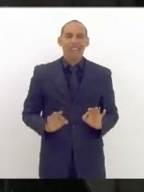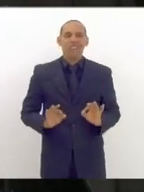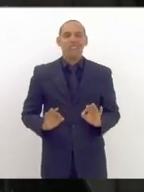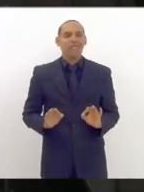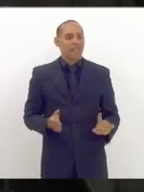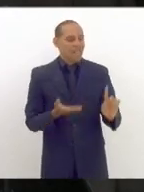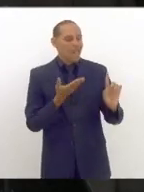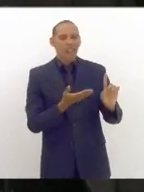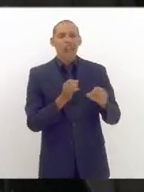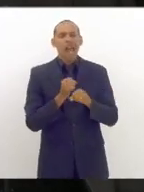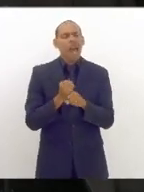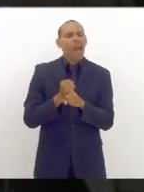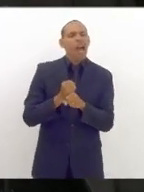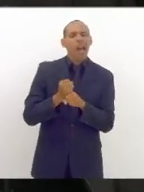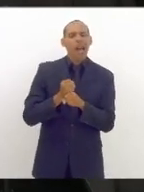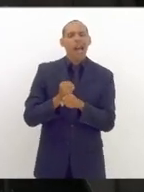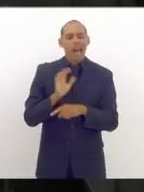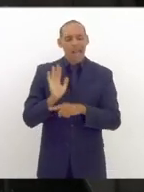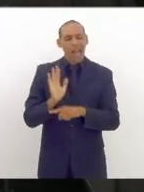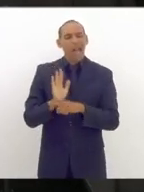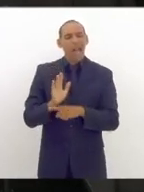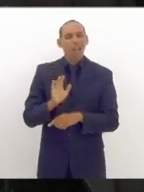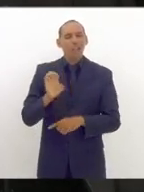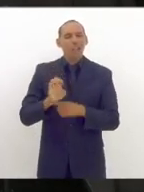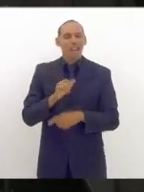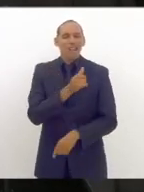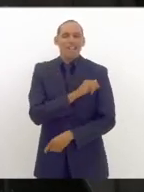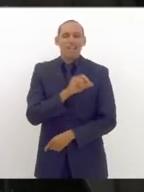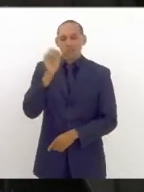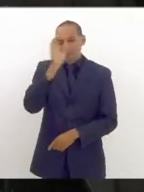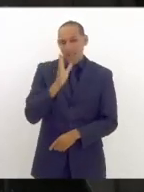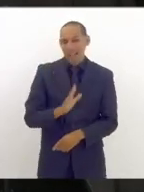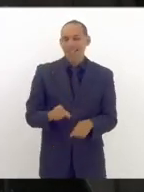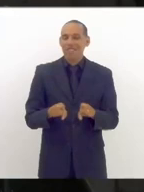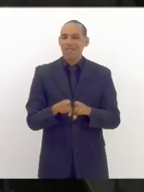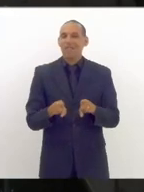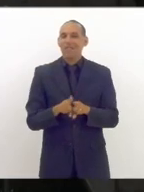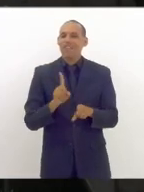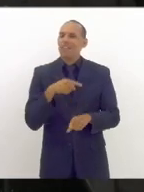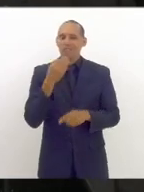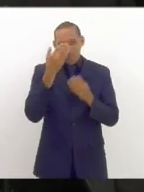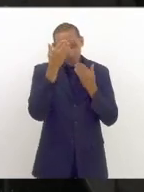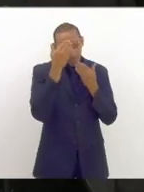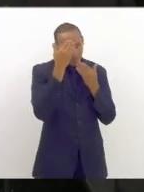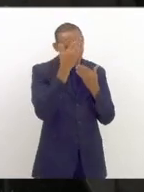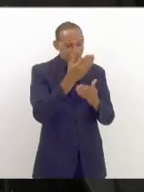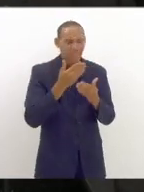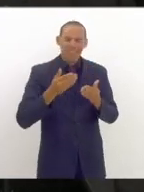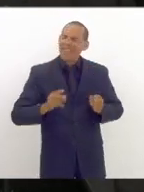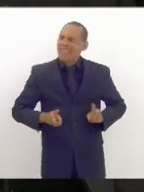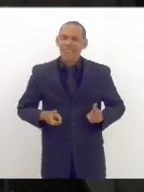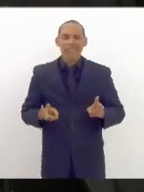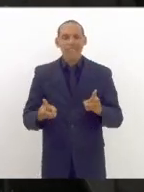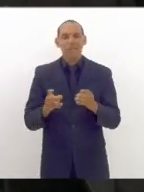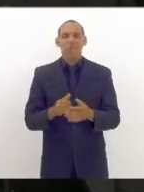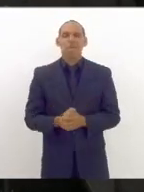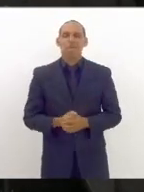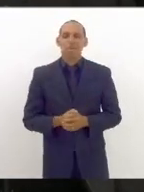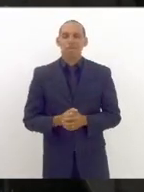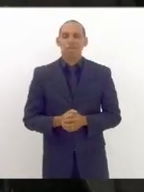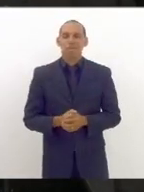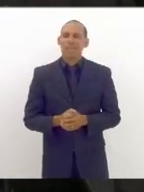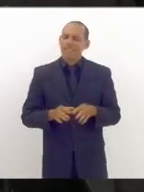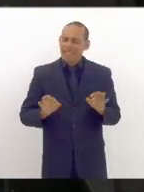terá muitos anos ainda a contribuir com o Estado do Rio de Janeiro e com o Brasil. A nossa gratidão é eterna, com